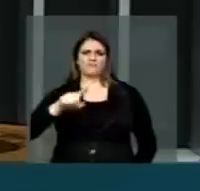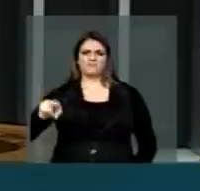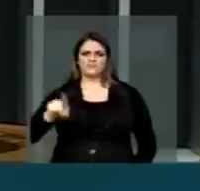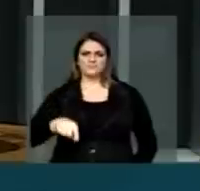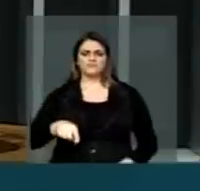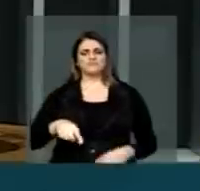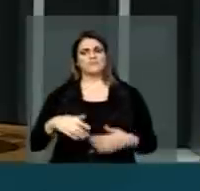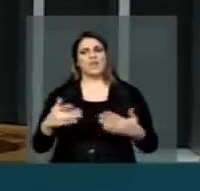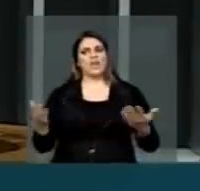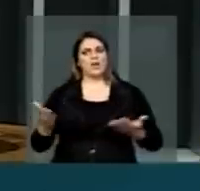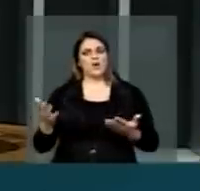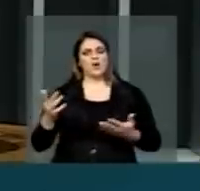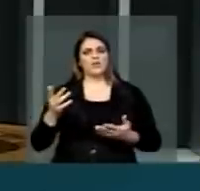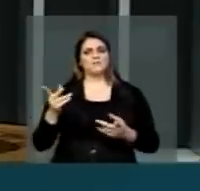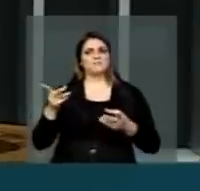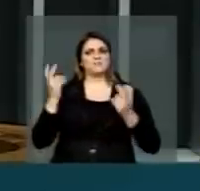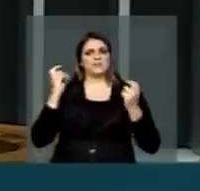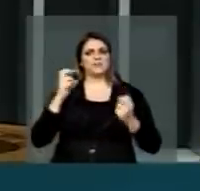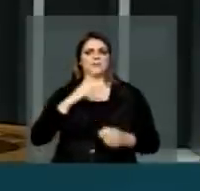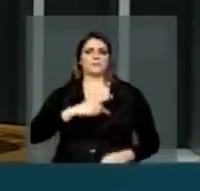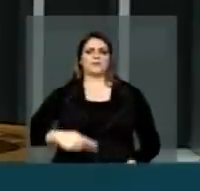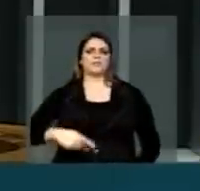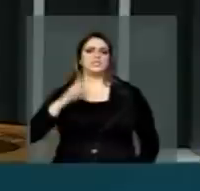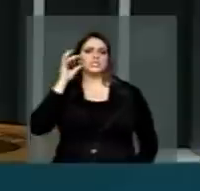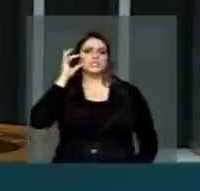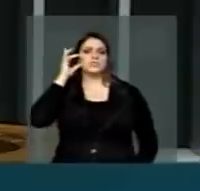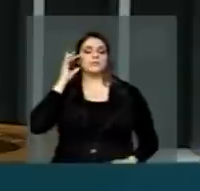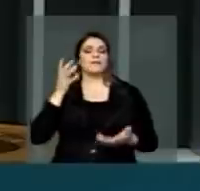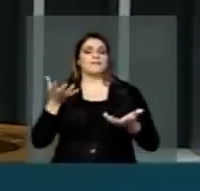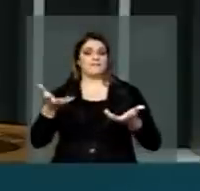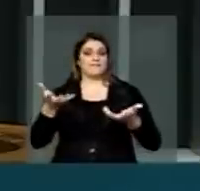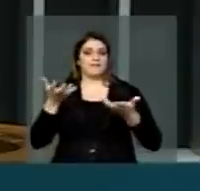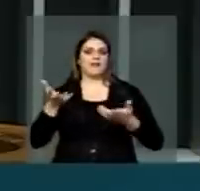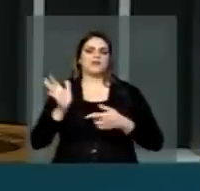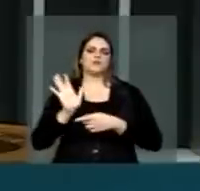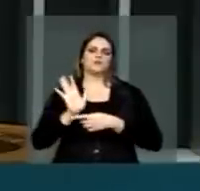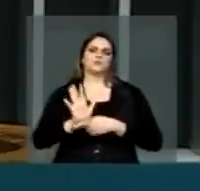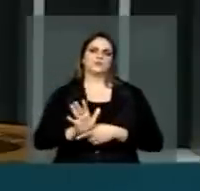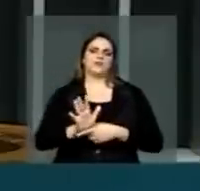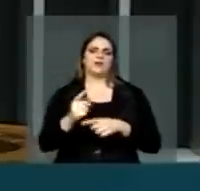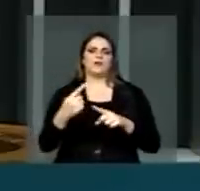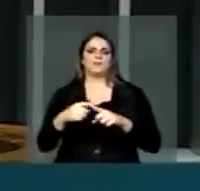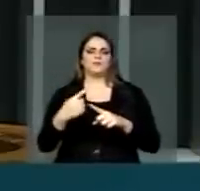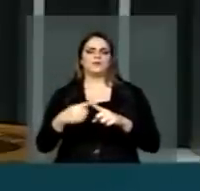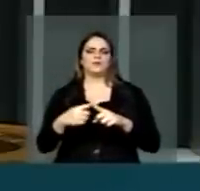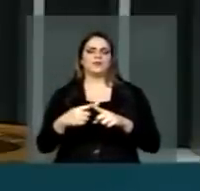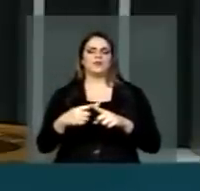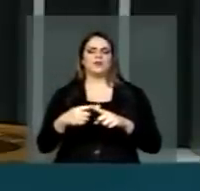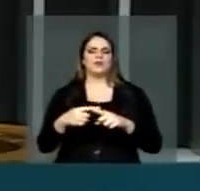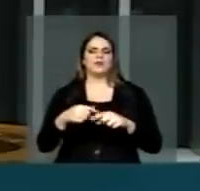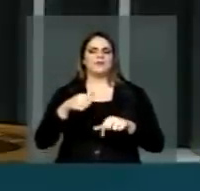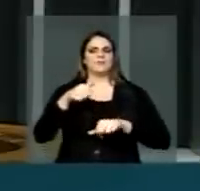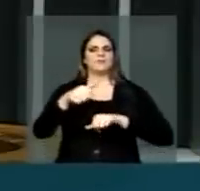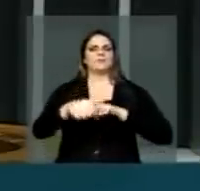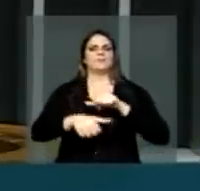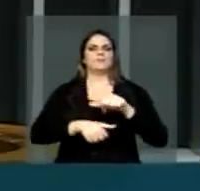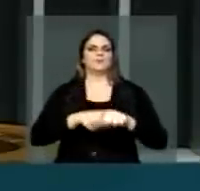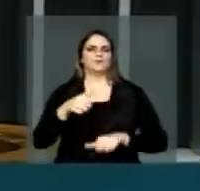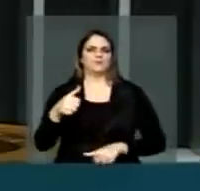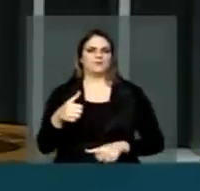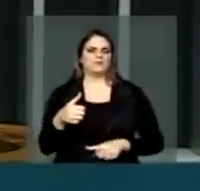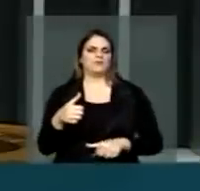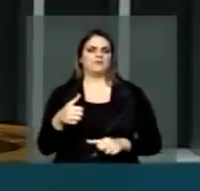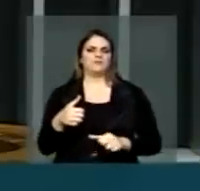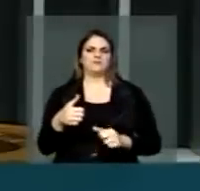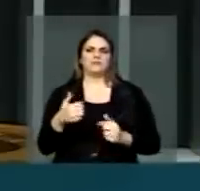por parte do governo federal, da presidente Dilma, de utilizar-se de uma regra de transição para que possamos